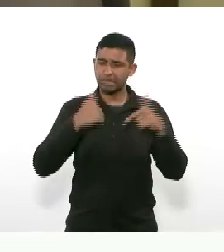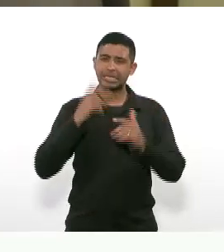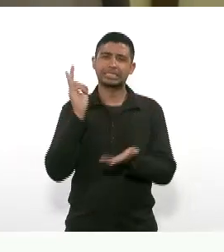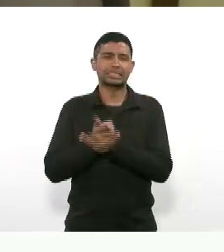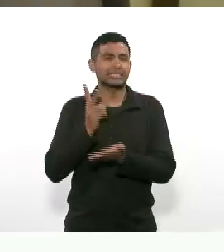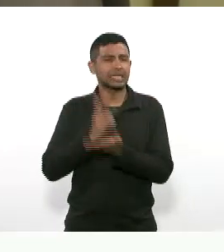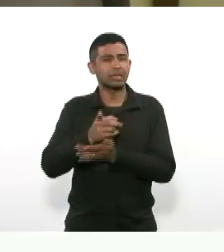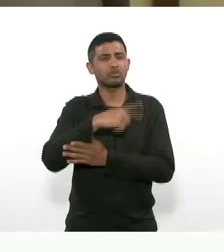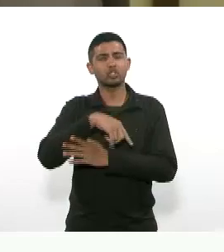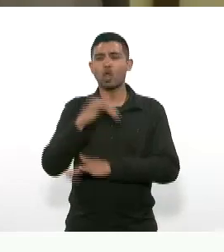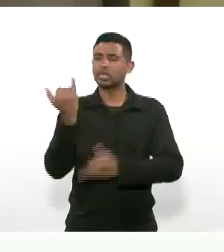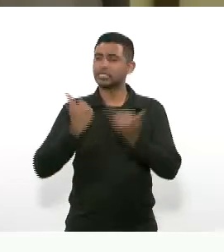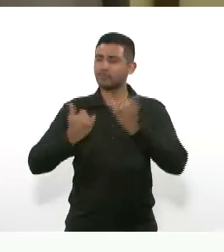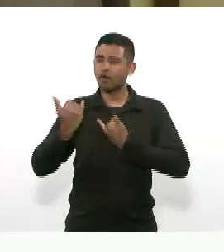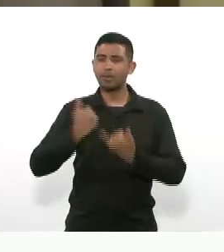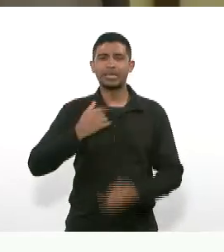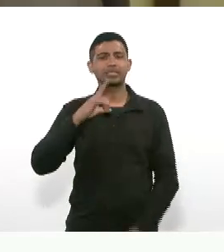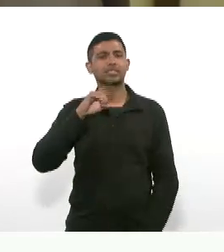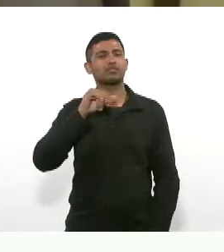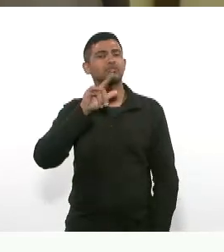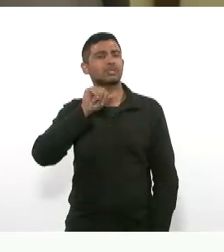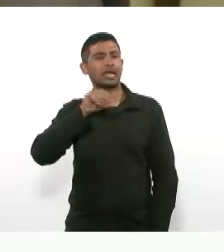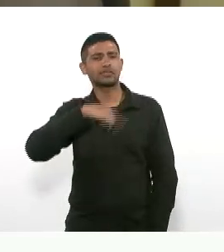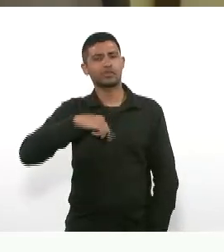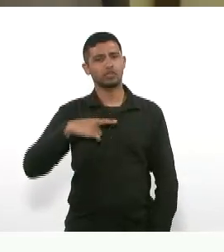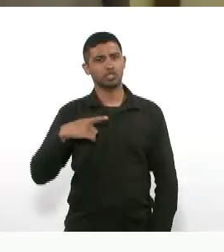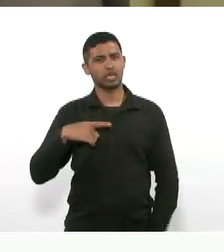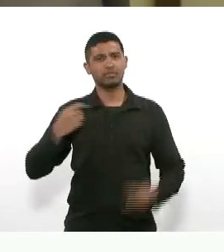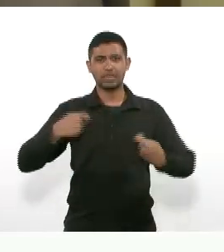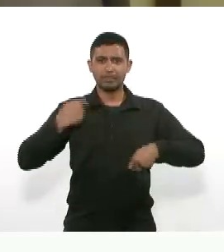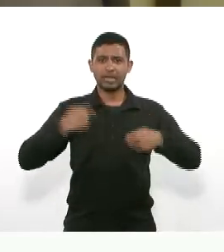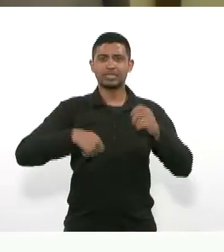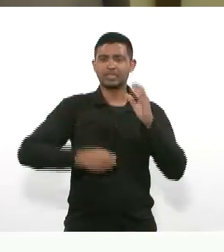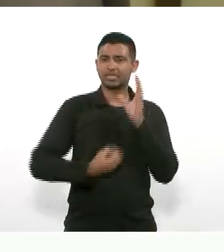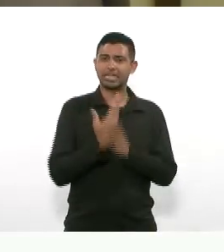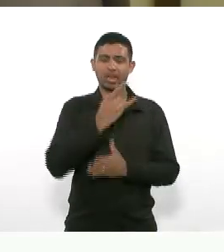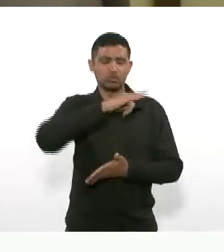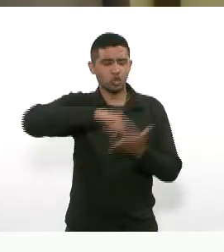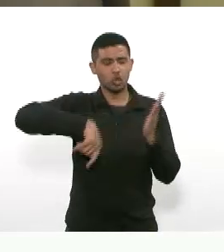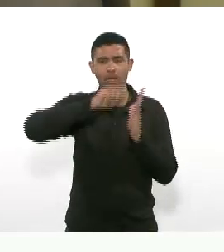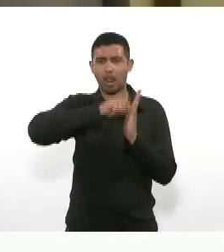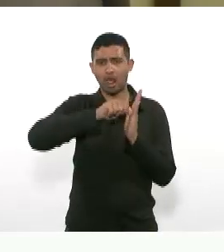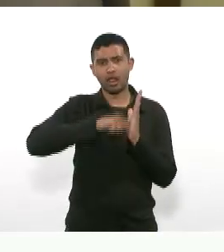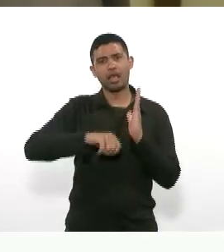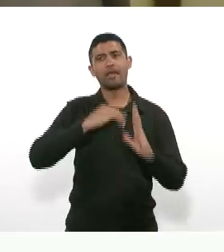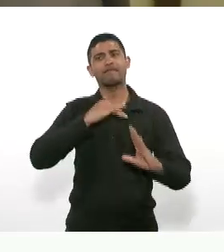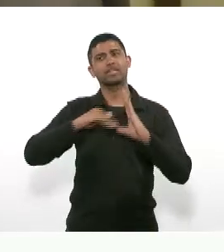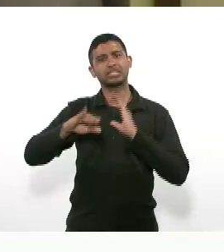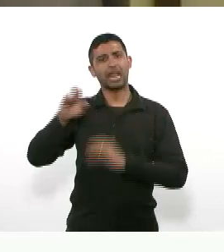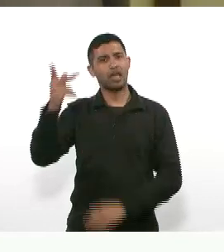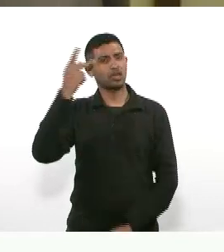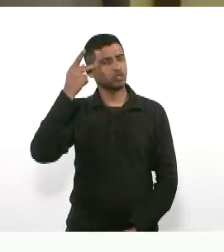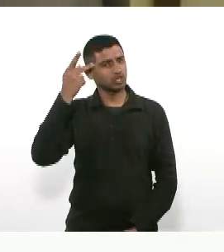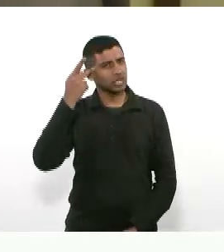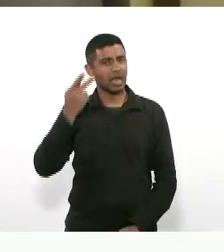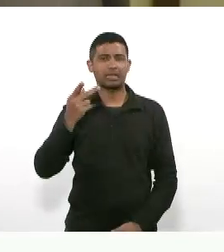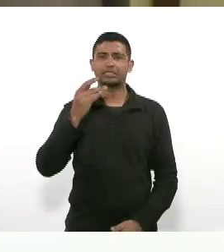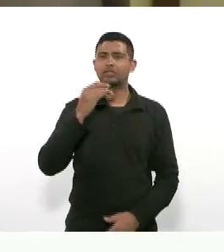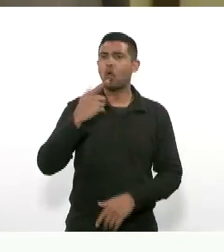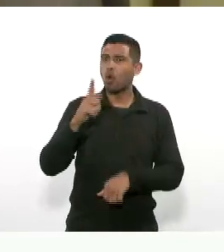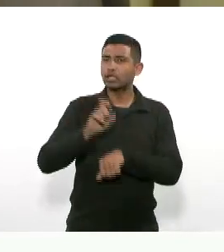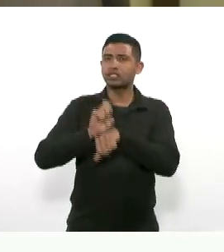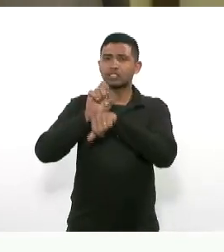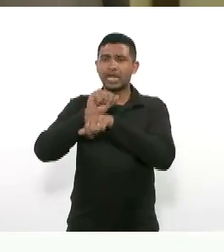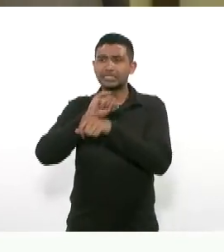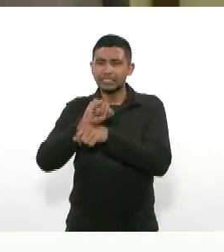dados, nós o temos e a gente tem que oficiar a um outro estado, para o outro estado nos dar um dado, que se a gente tiver uma base de